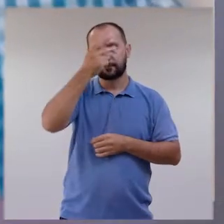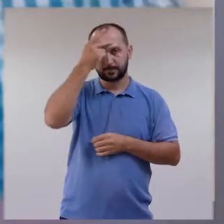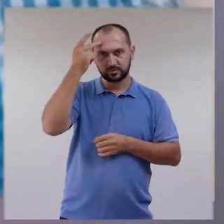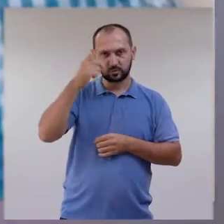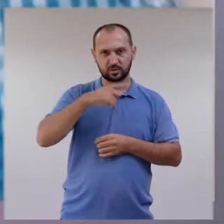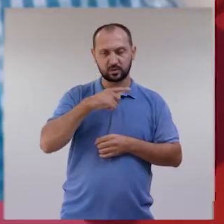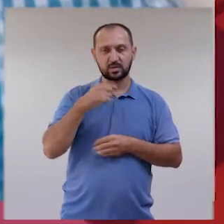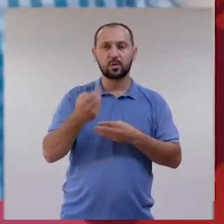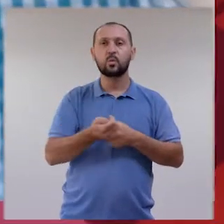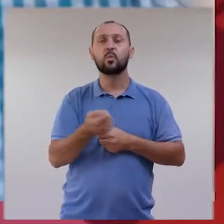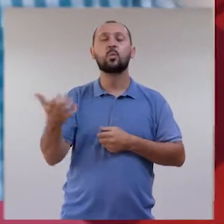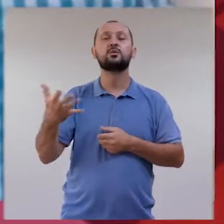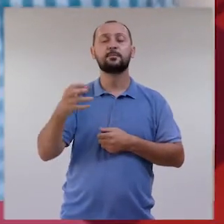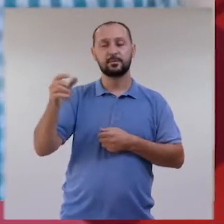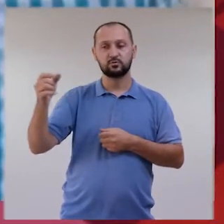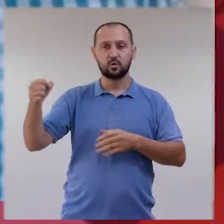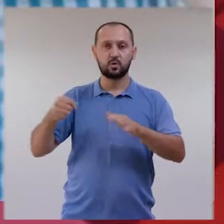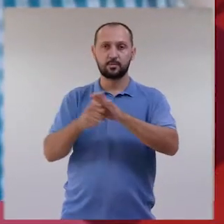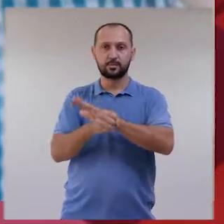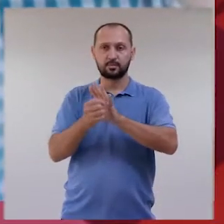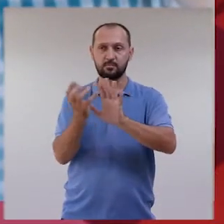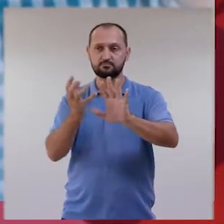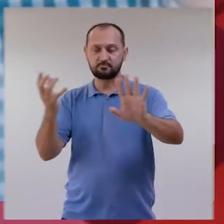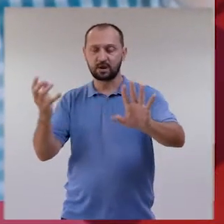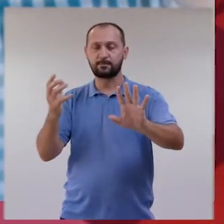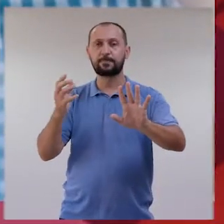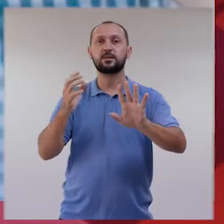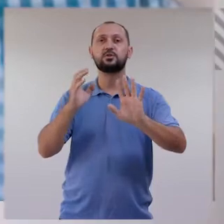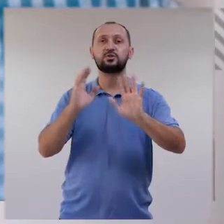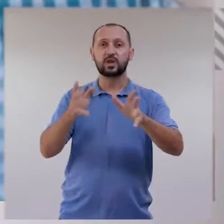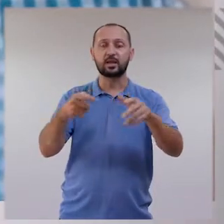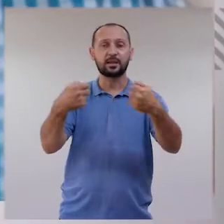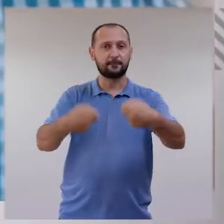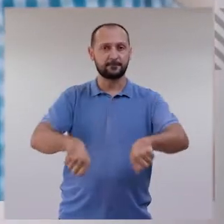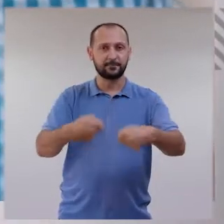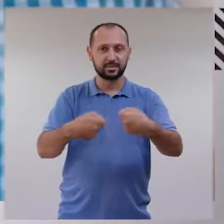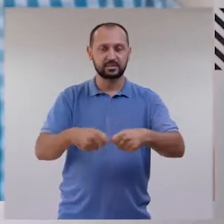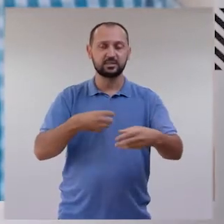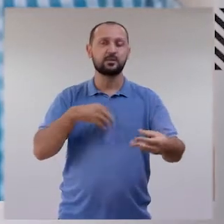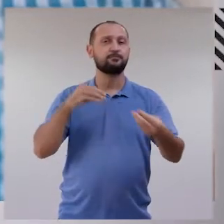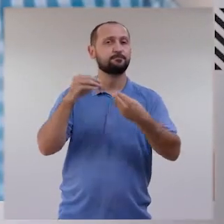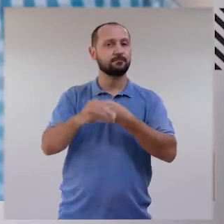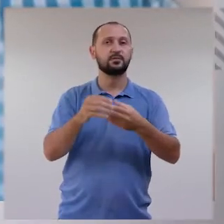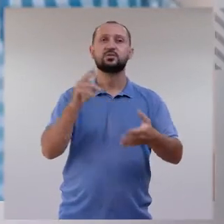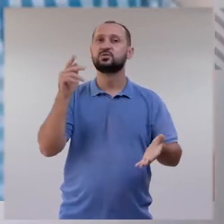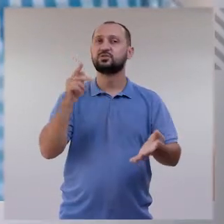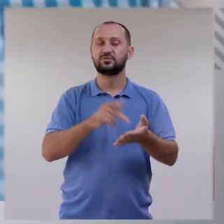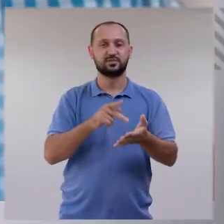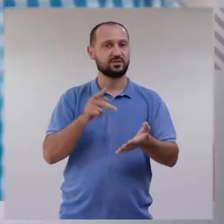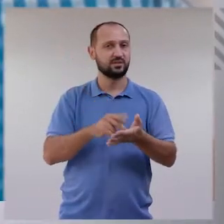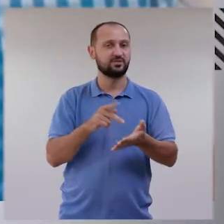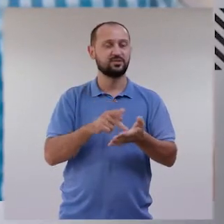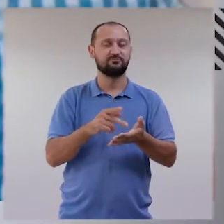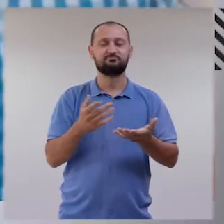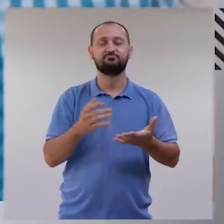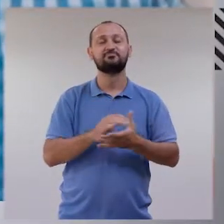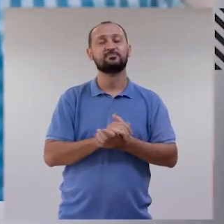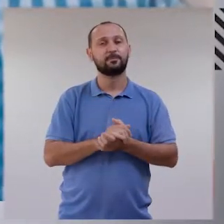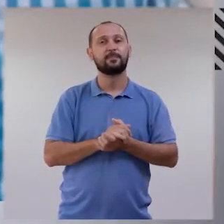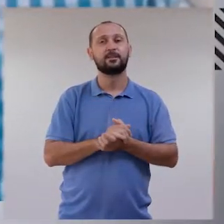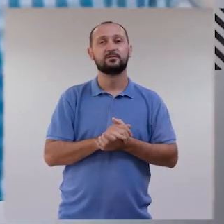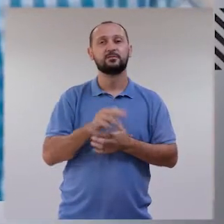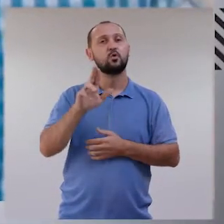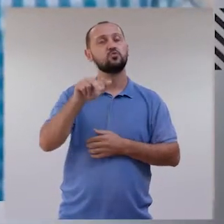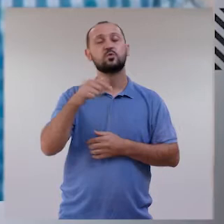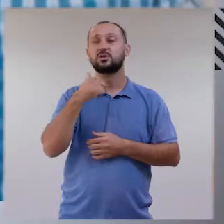a quantidade de doador que você tem com a quantidade de pessoas que entram na fila, a quantidade de pessoas que precisam de um transplante, realmente você, vamos